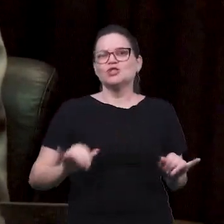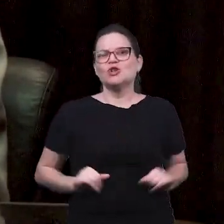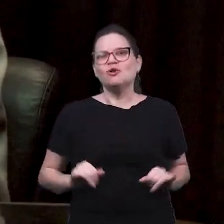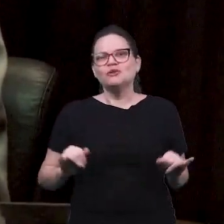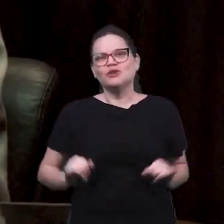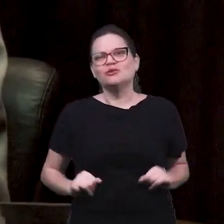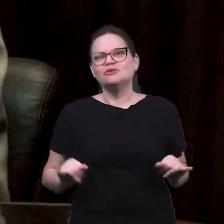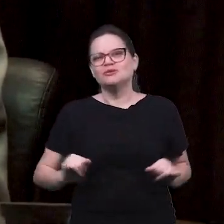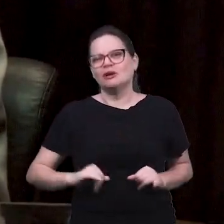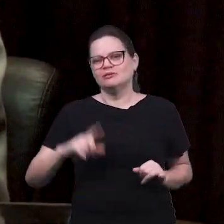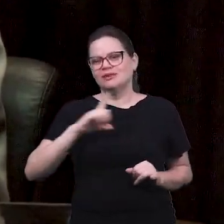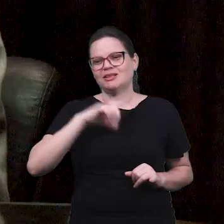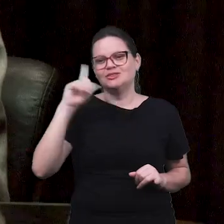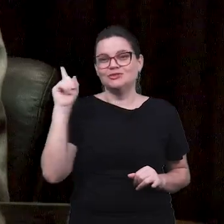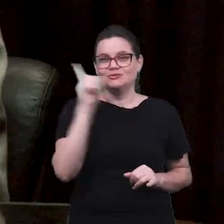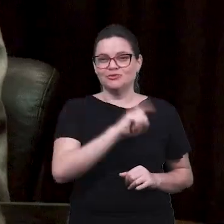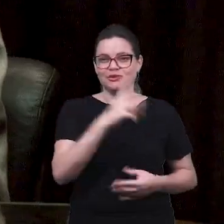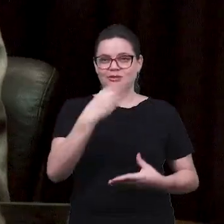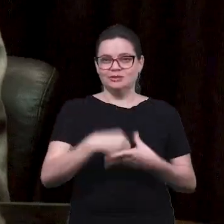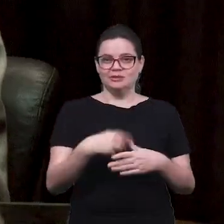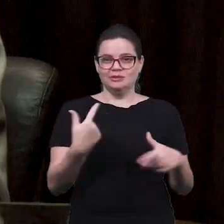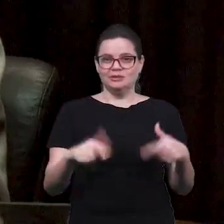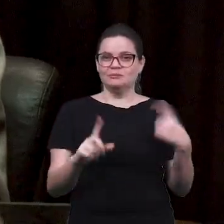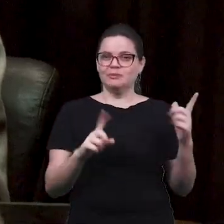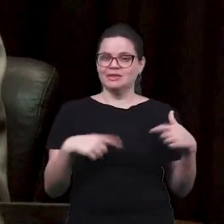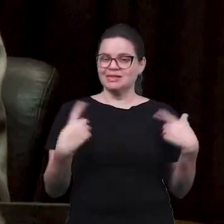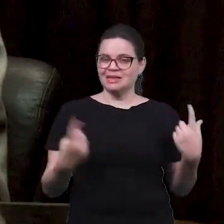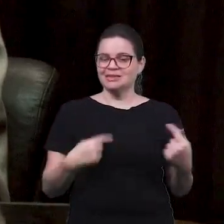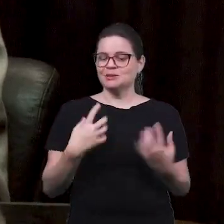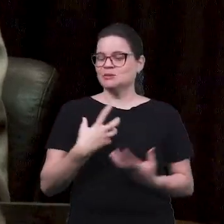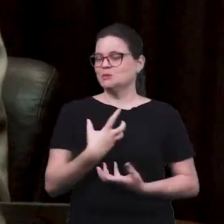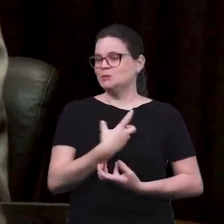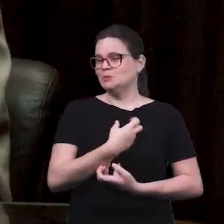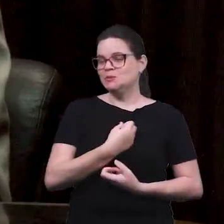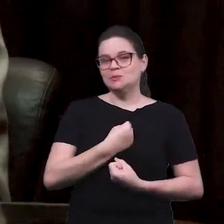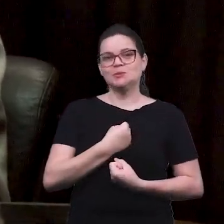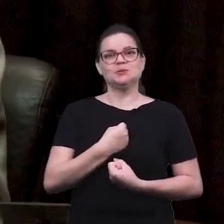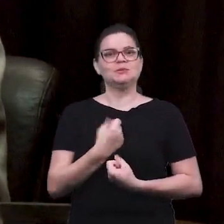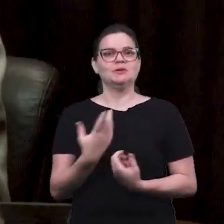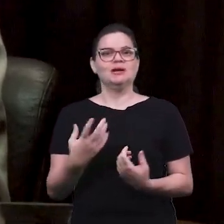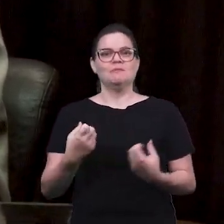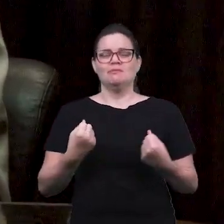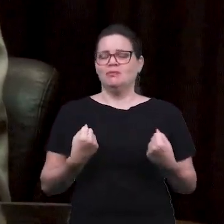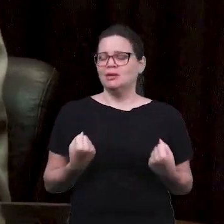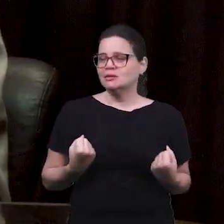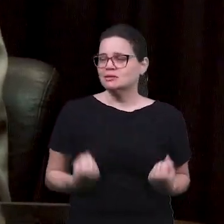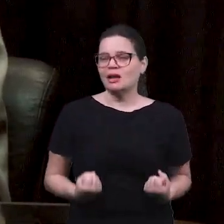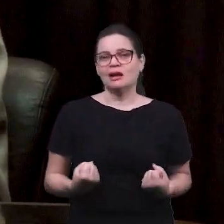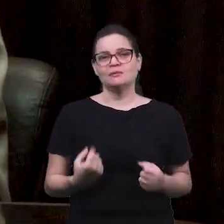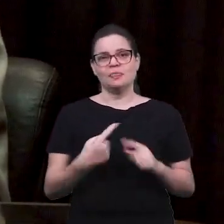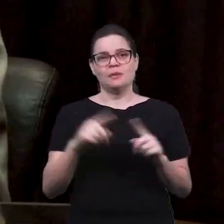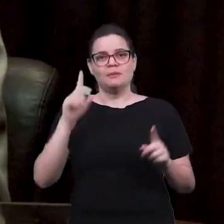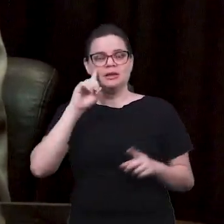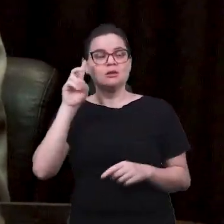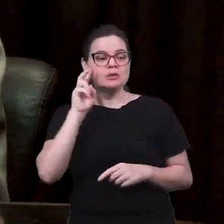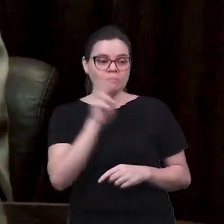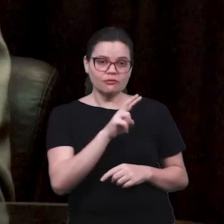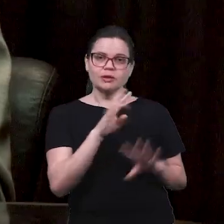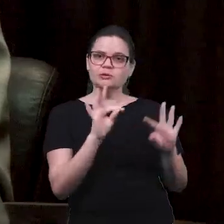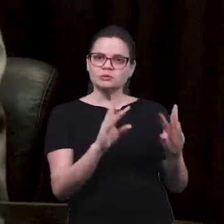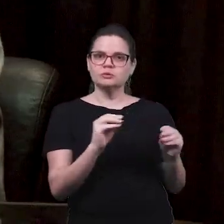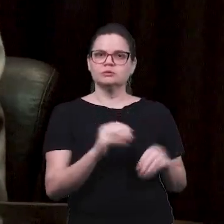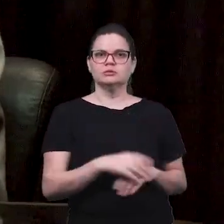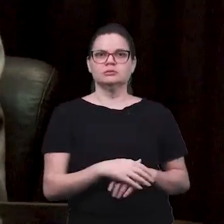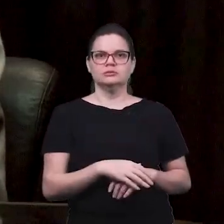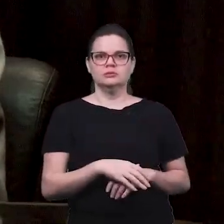sofrendo algum tipo de perseguição, algum tipo de aflição no local de trabalho, até uma sobrecarga, aquilo ali, a palavra